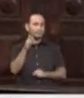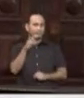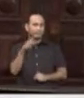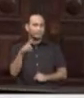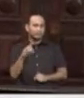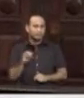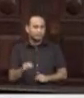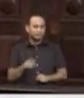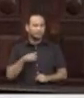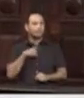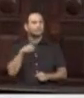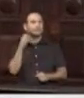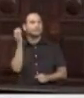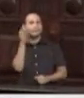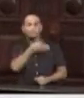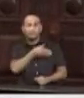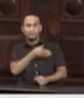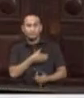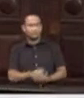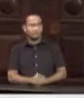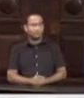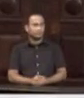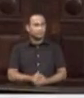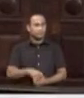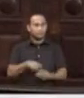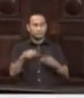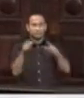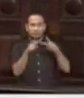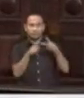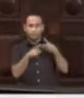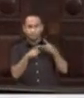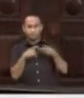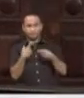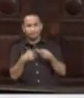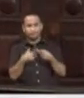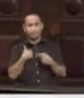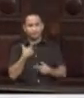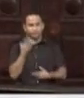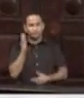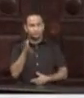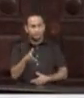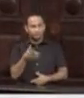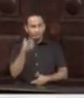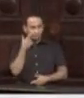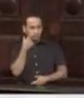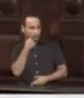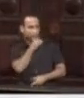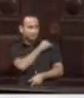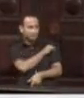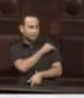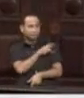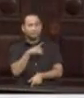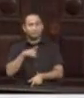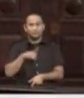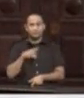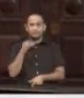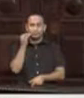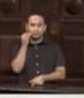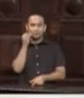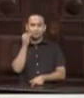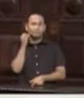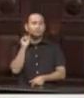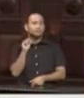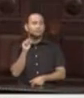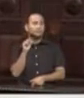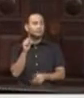aprovar. Então, primeiro, por isso. Segundo, pelo que eu já coloquei, aqui no Rio de Janeiro a gente viveu uma experiência onde se perdeu